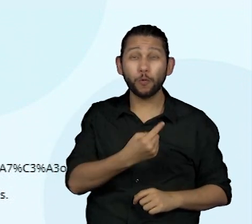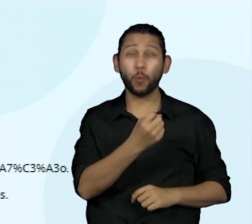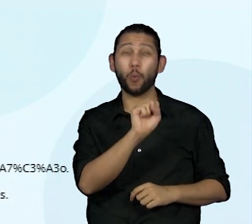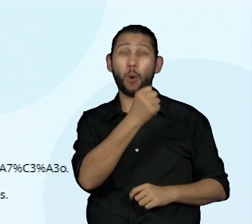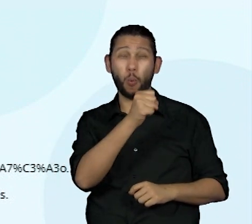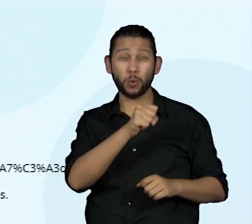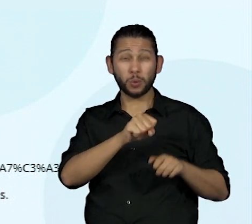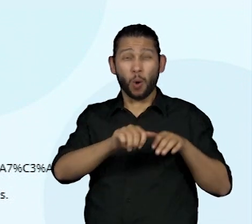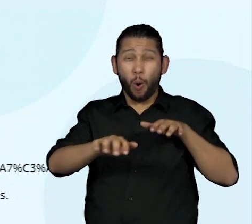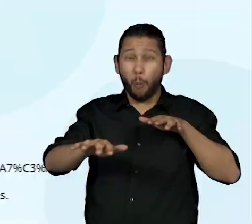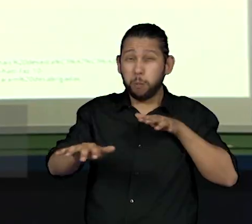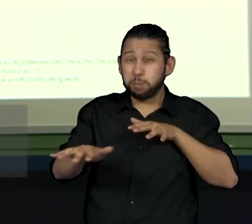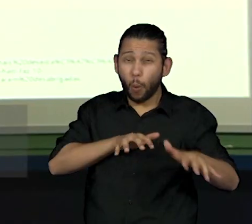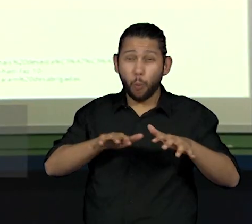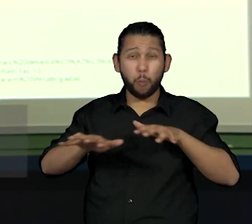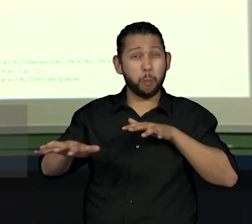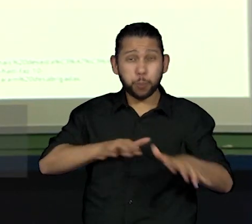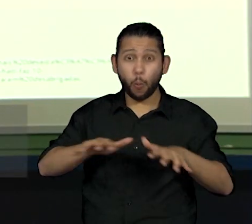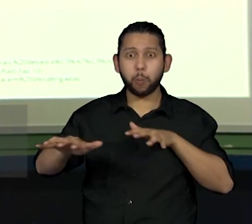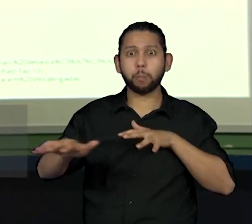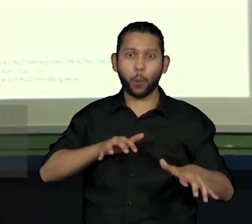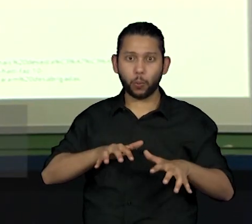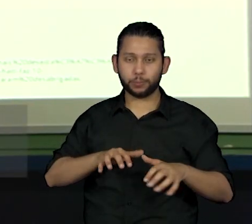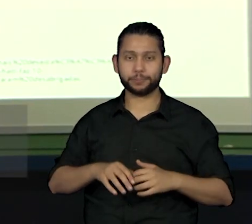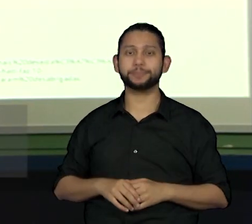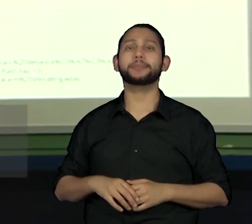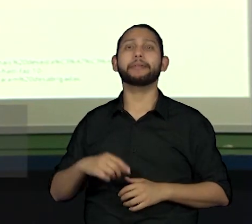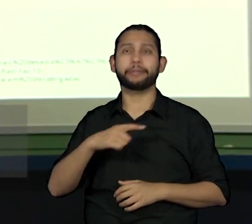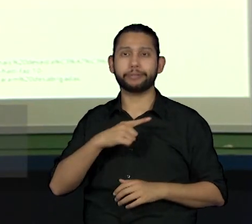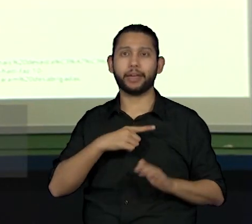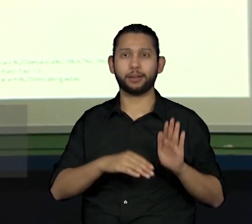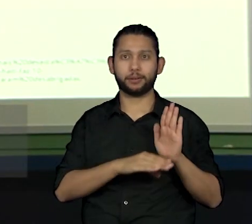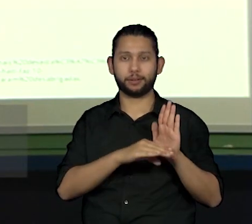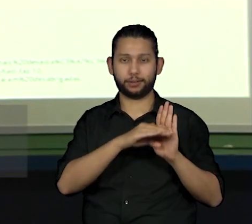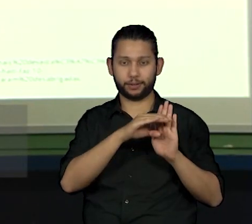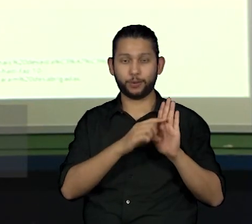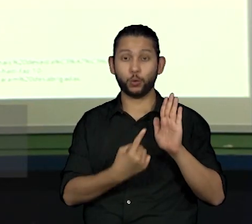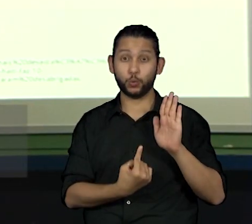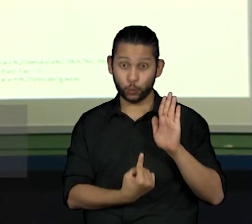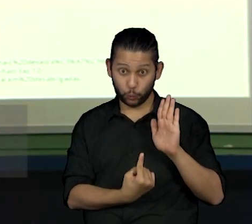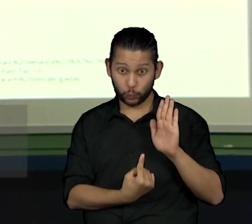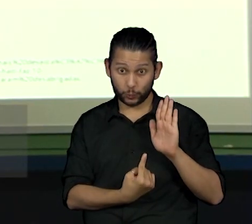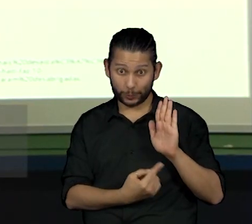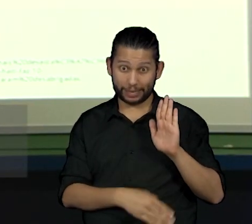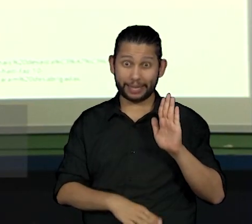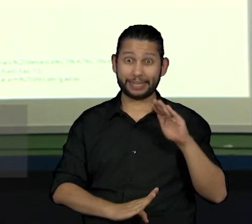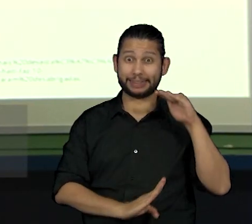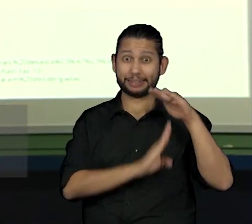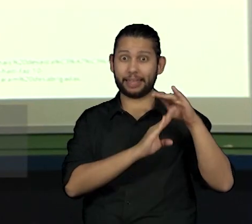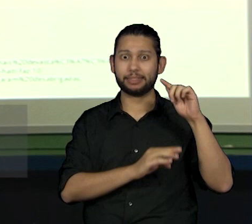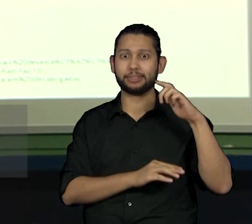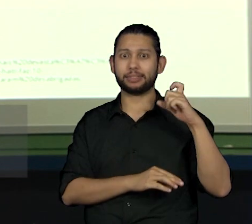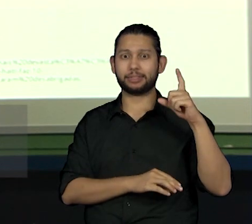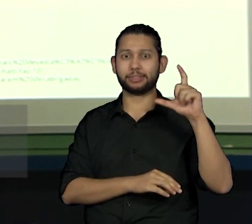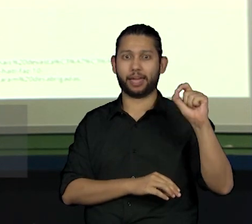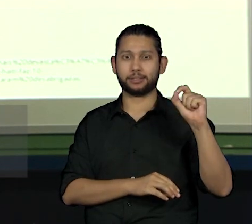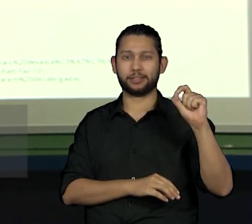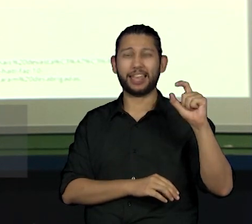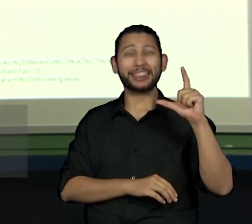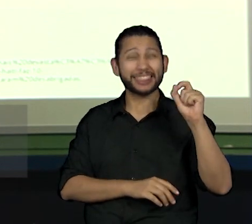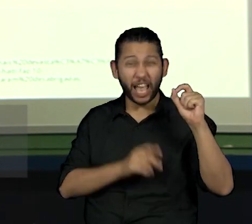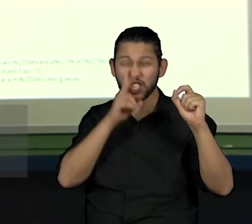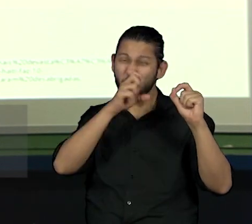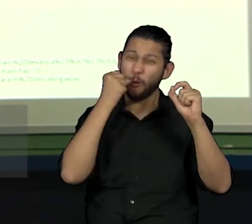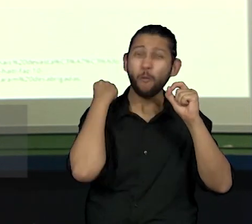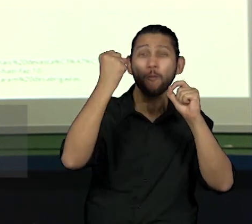8,8 graus na escala Richter. A escala Richter ela vai de 1 até 10. Então, quanto mais próximo de 10, é muito